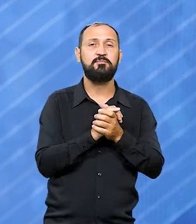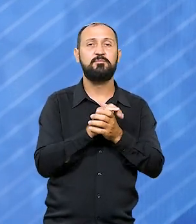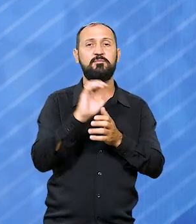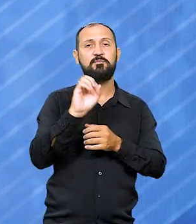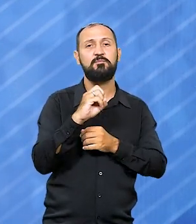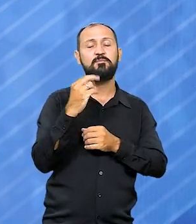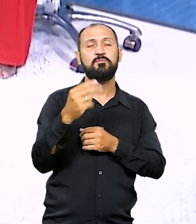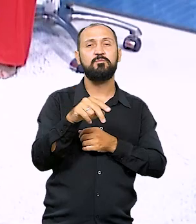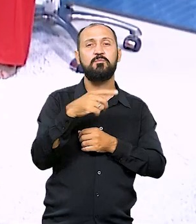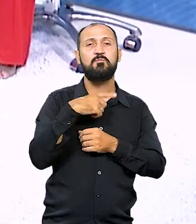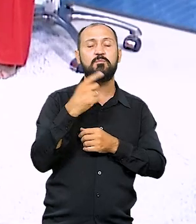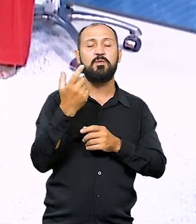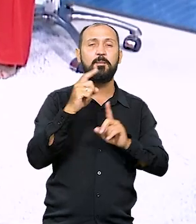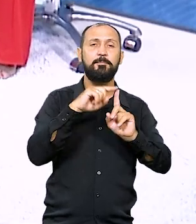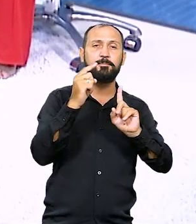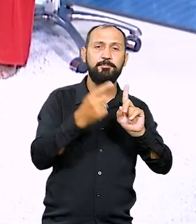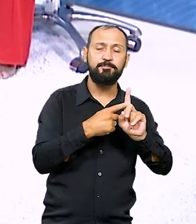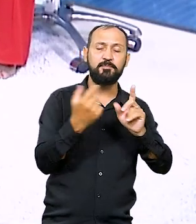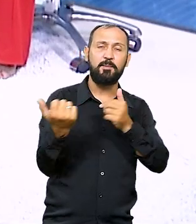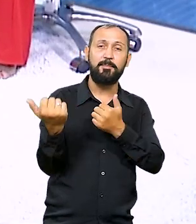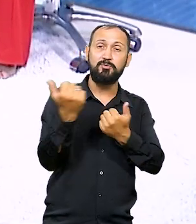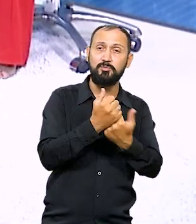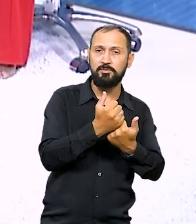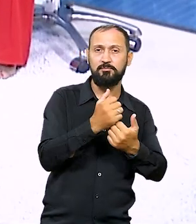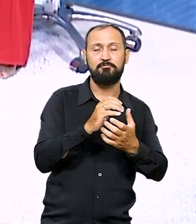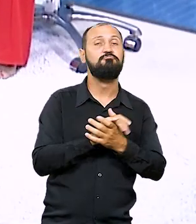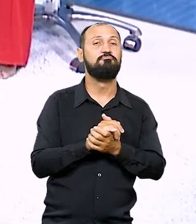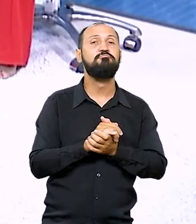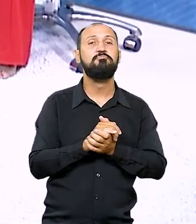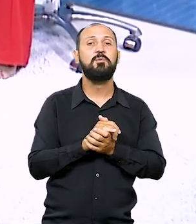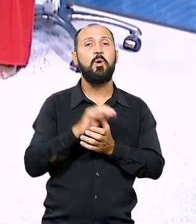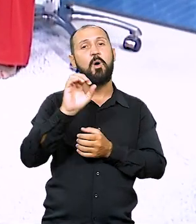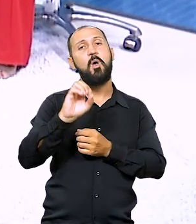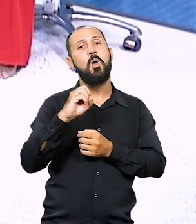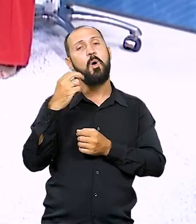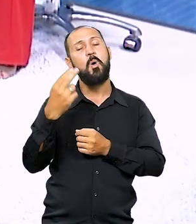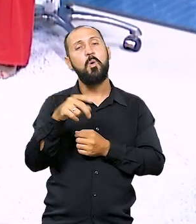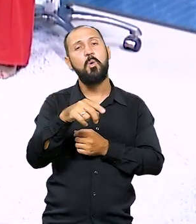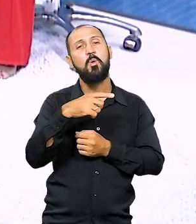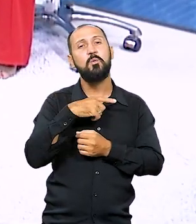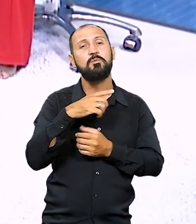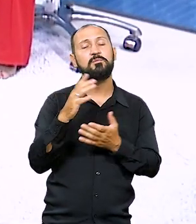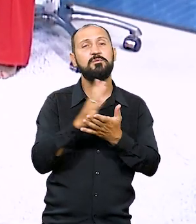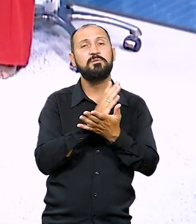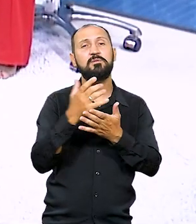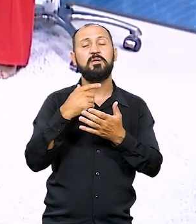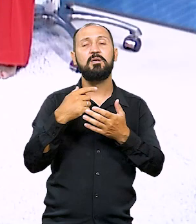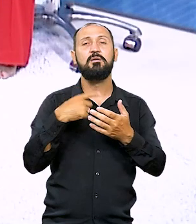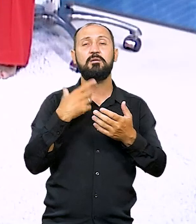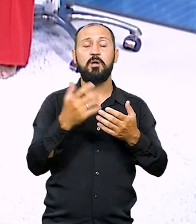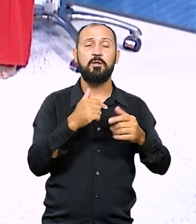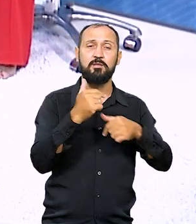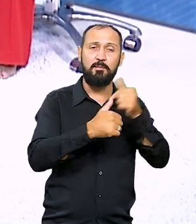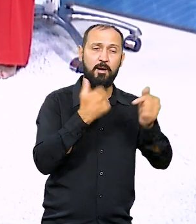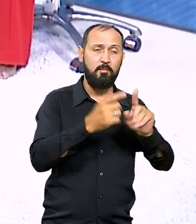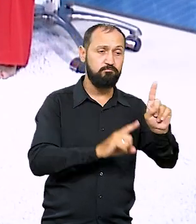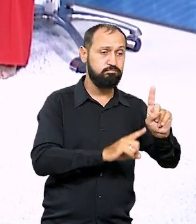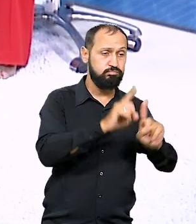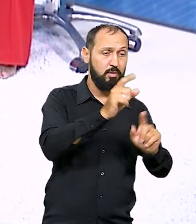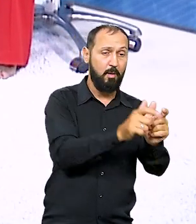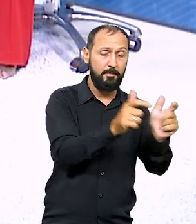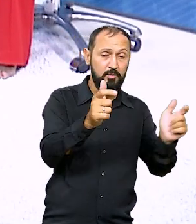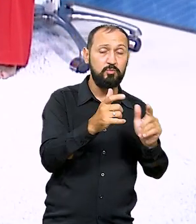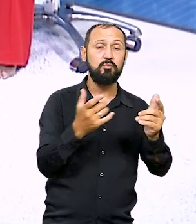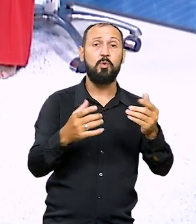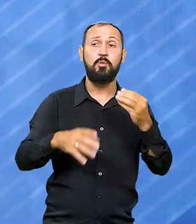para ser coberta, ou quando tem uma licença maternidade para ser coberta, por exemplo, ou quando existe um acréscimo de demanda